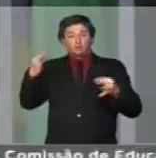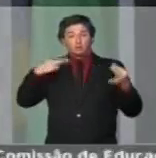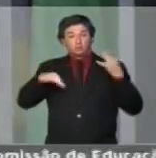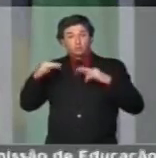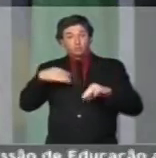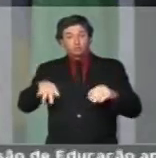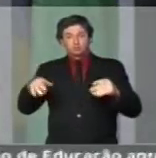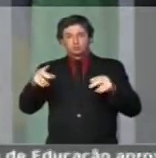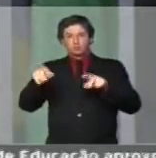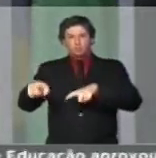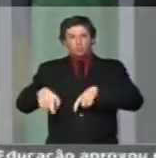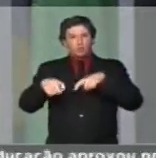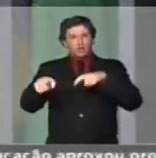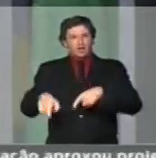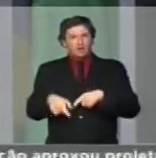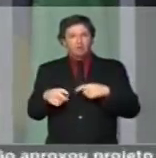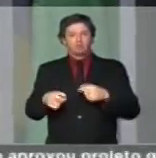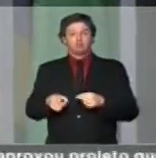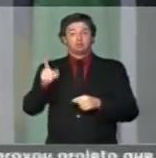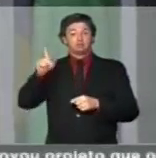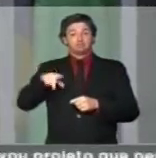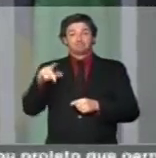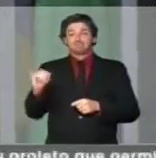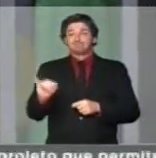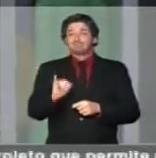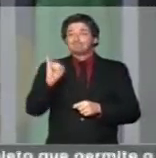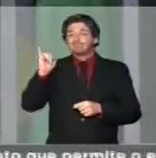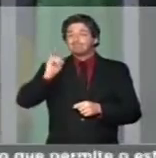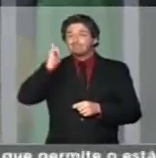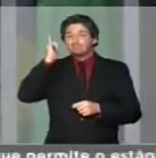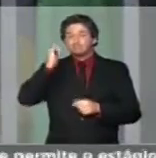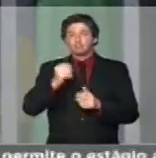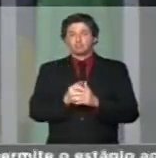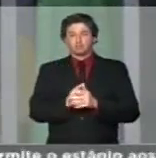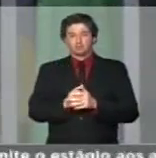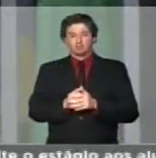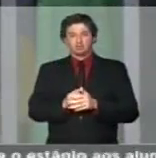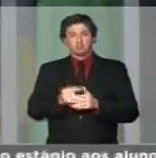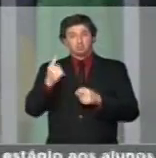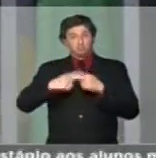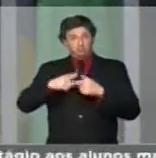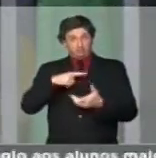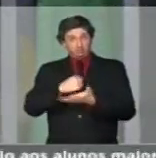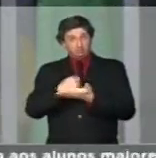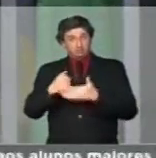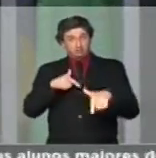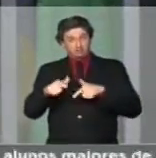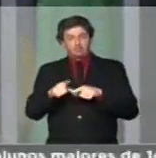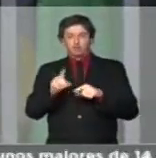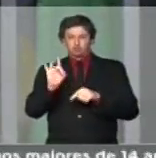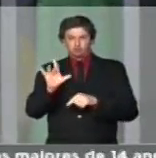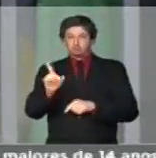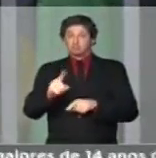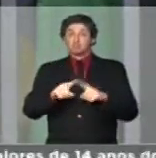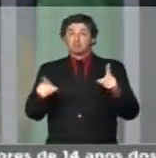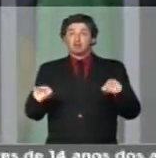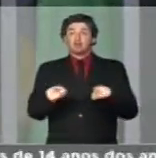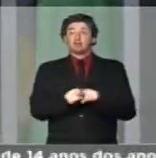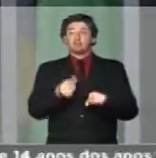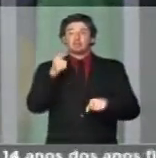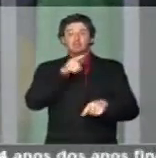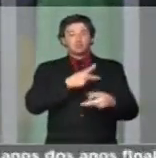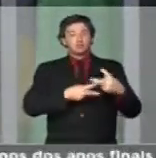turismo rural. O turismo rural é extremamente importante, não só pela geração de emprego, mas é uma maneira de você fazer